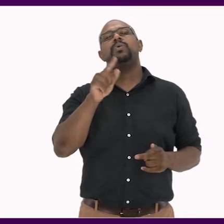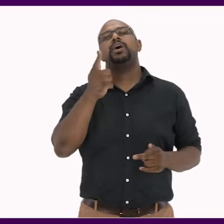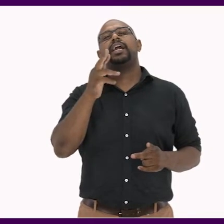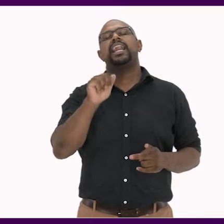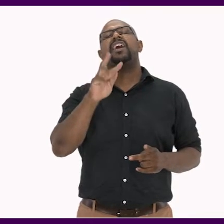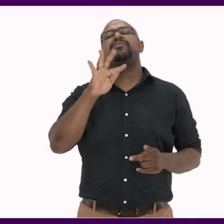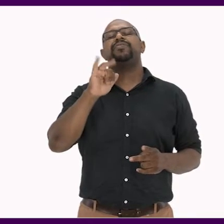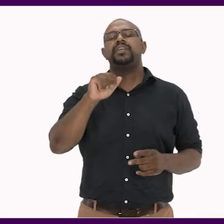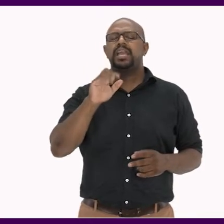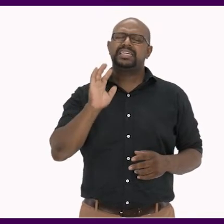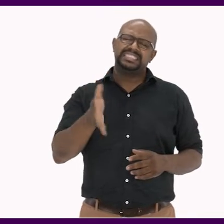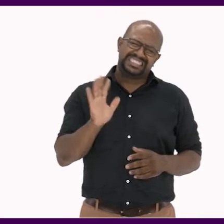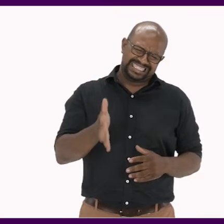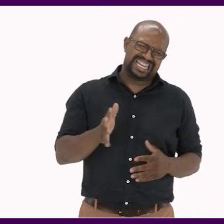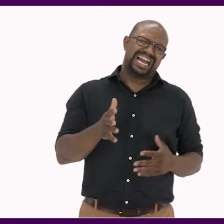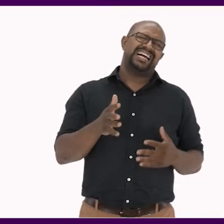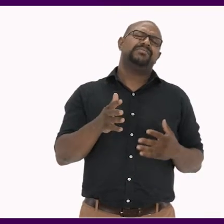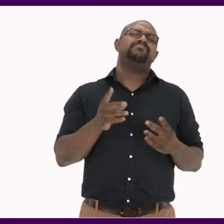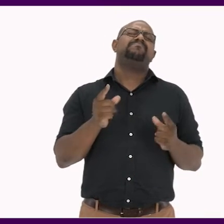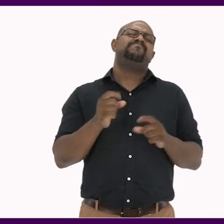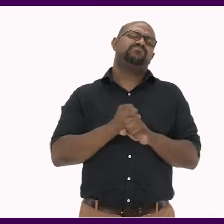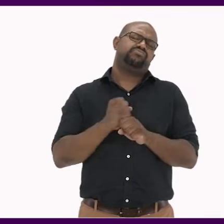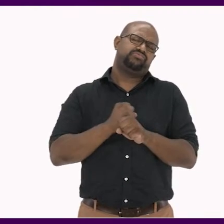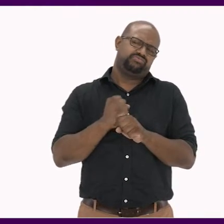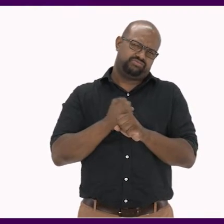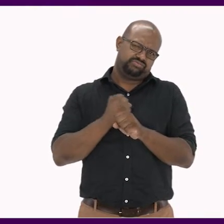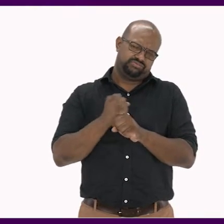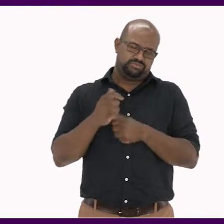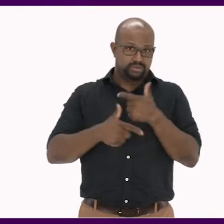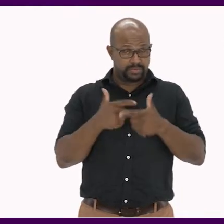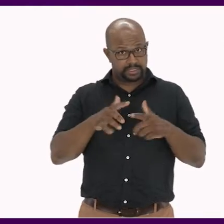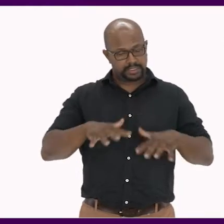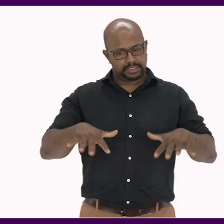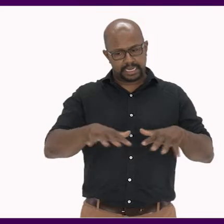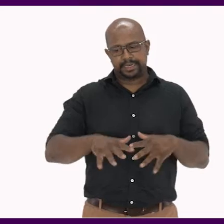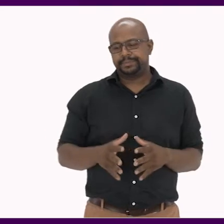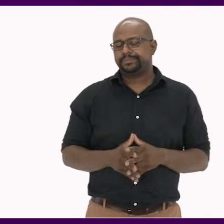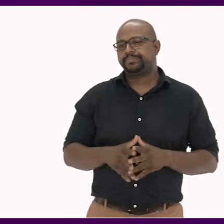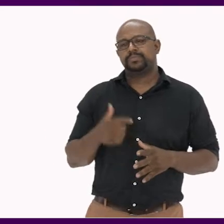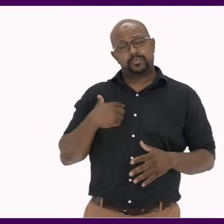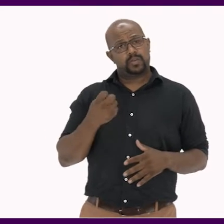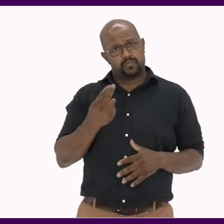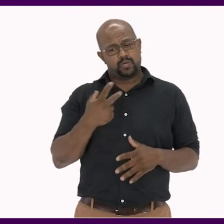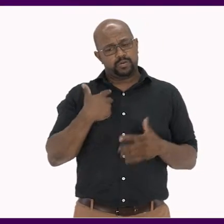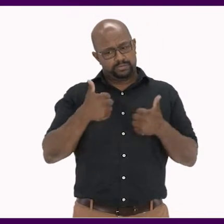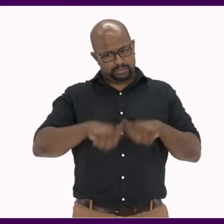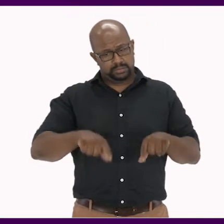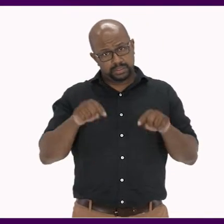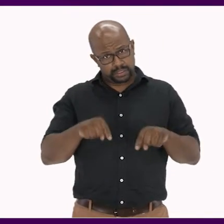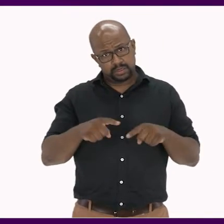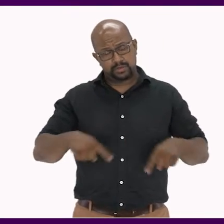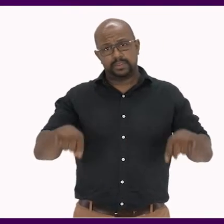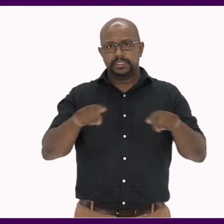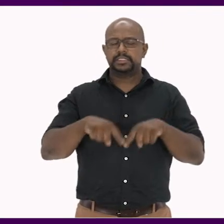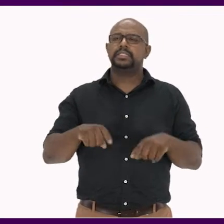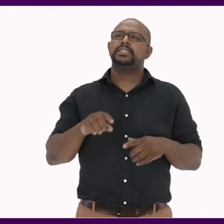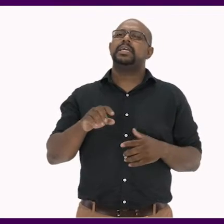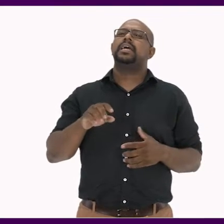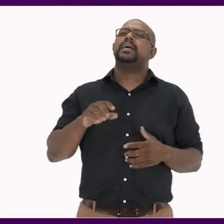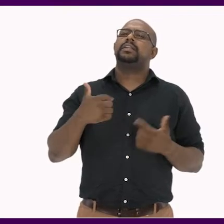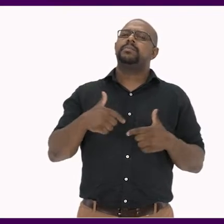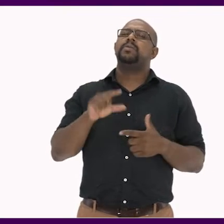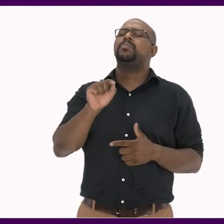assim, um longo tempo trabalhando nessa área. E eu vou estar aqui com vocês hoje